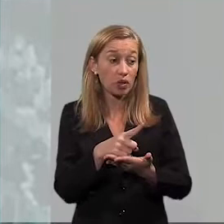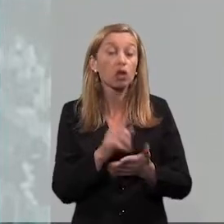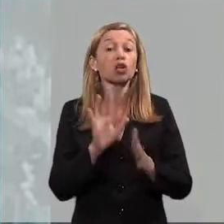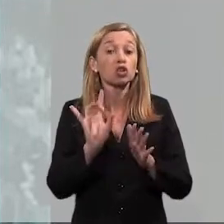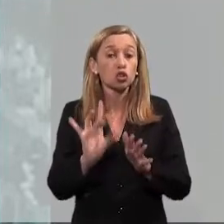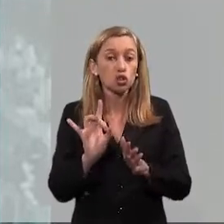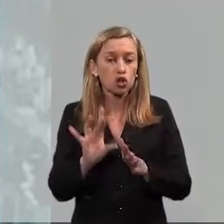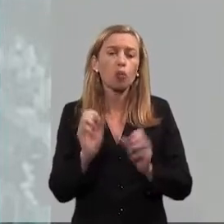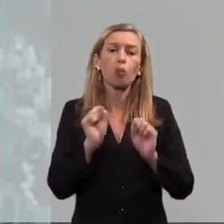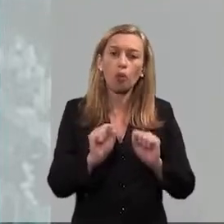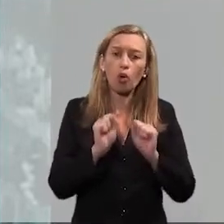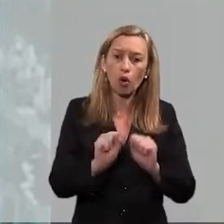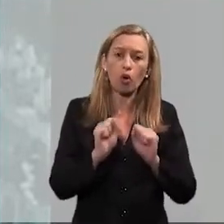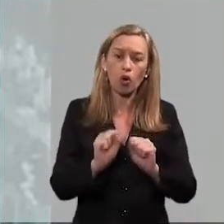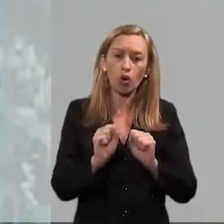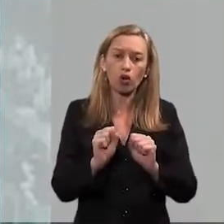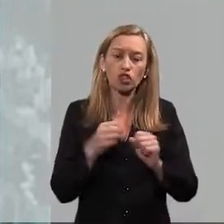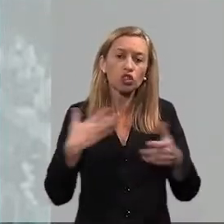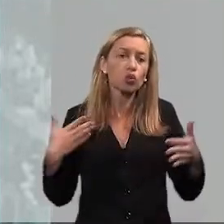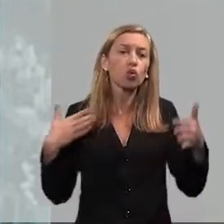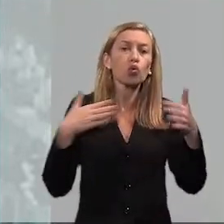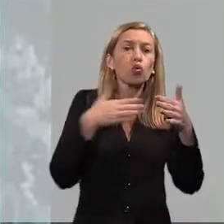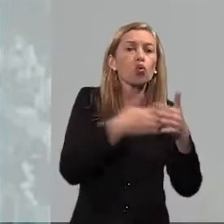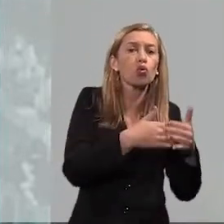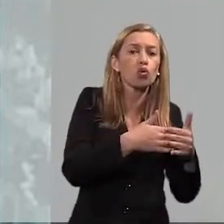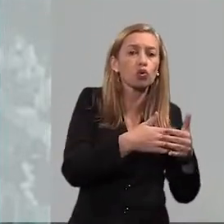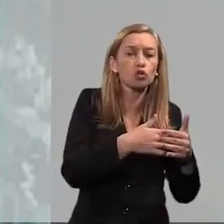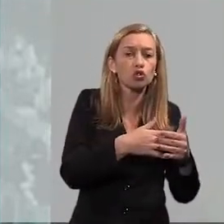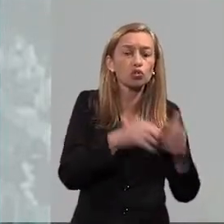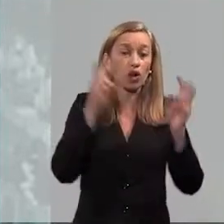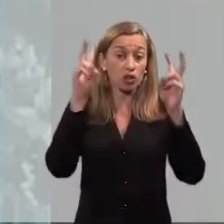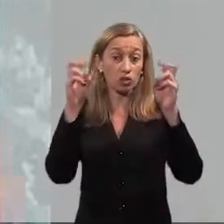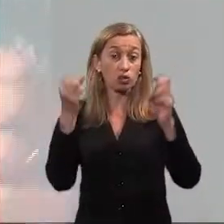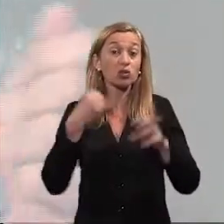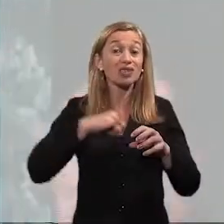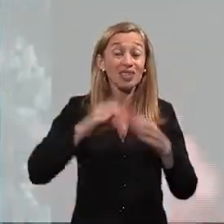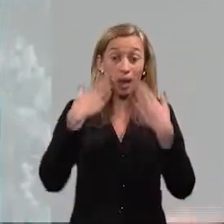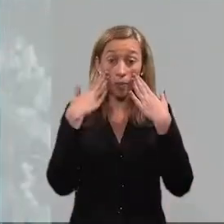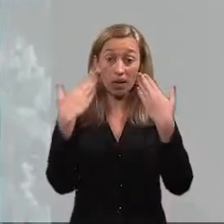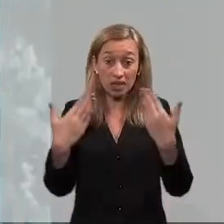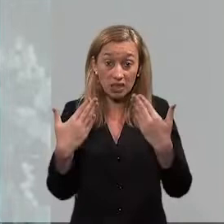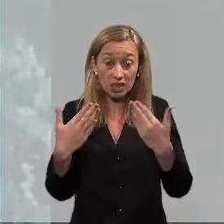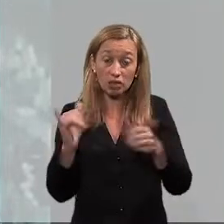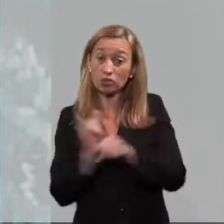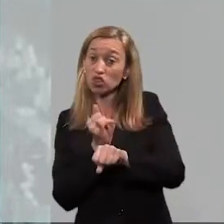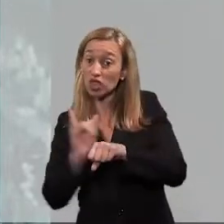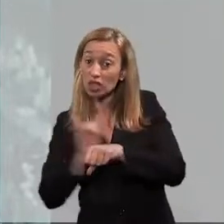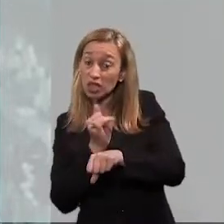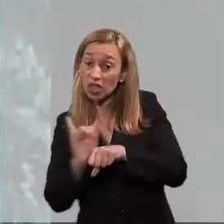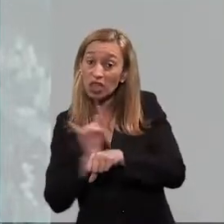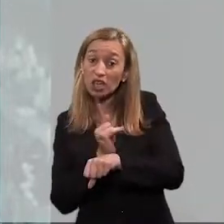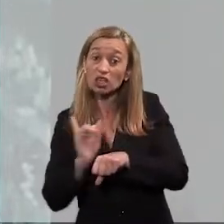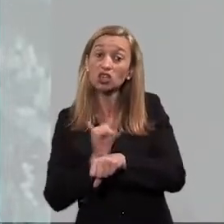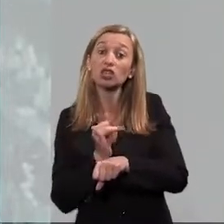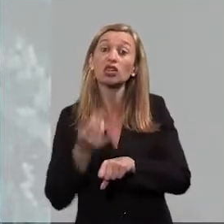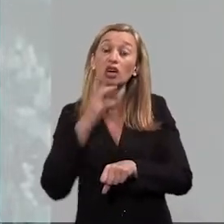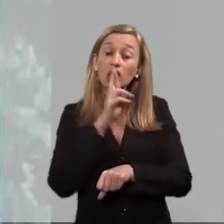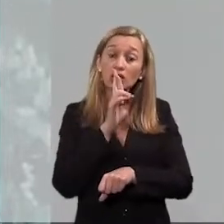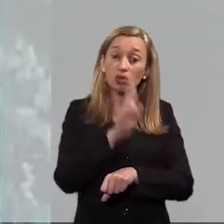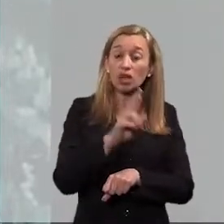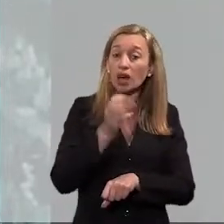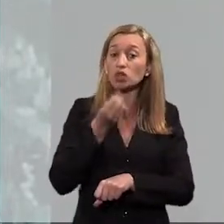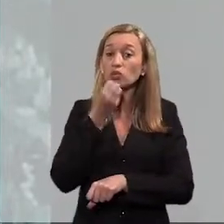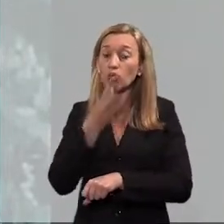previdenciário. Só pode ser considerado como última alternativa desde que se apresente um plano de amortização, se